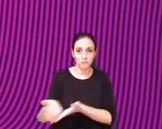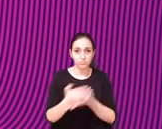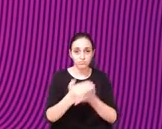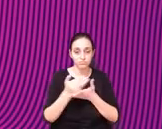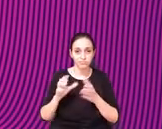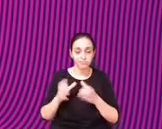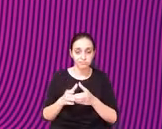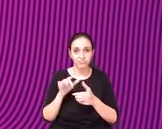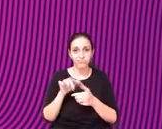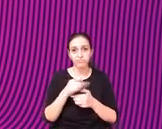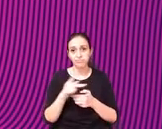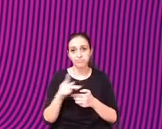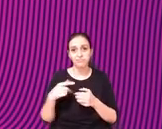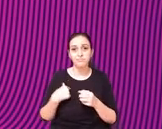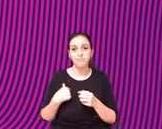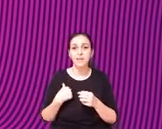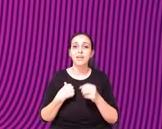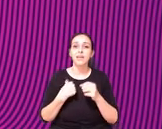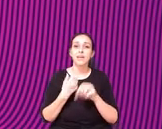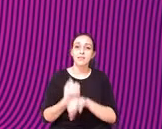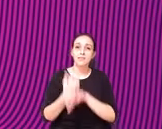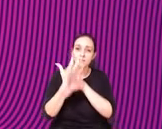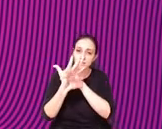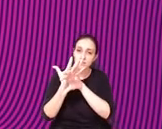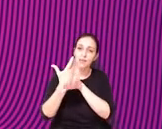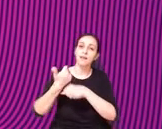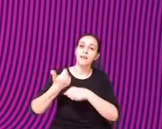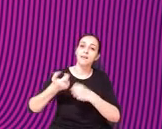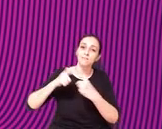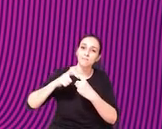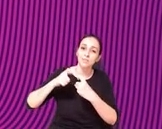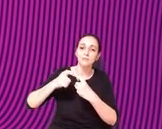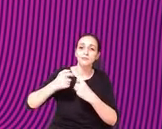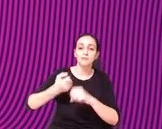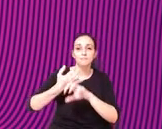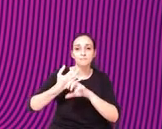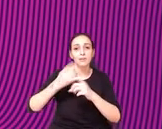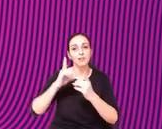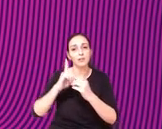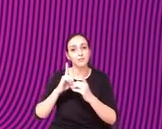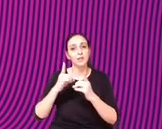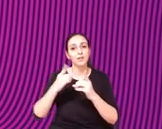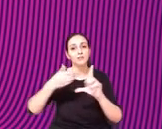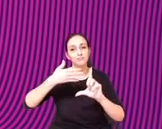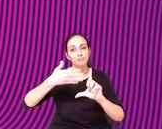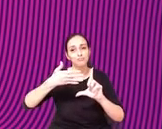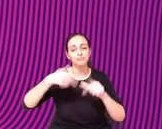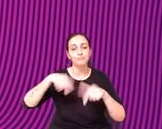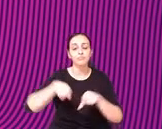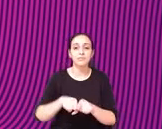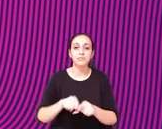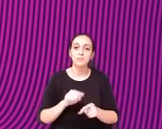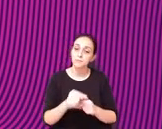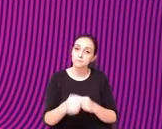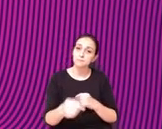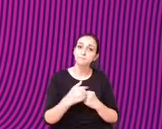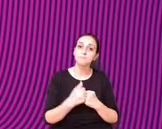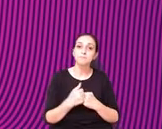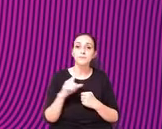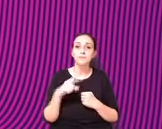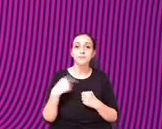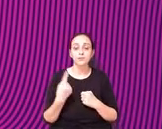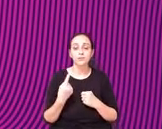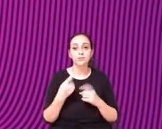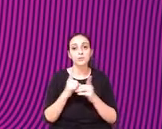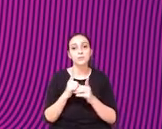elas a telemedicina, os autocuidados, etc., o reforço na área da saúde. Está na nossa net, no